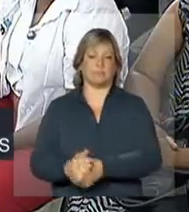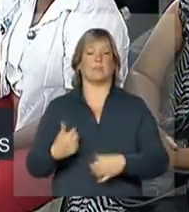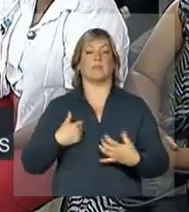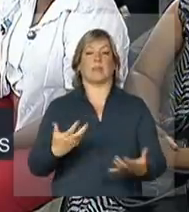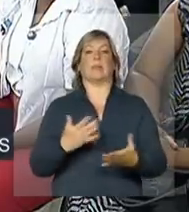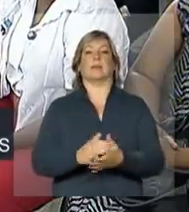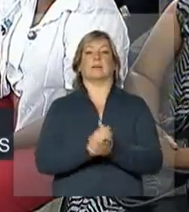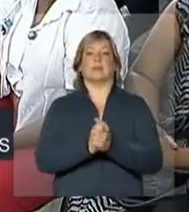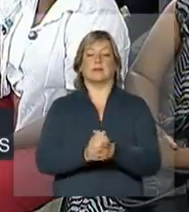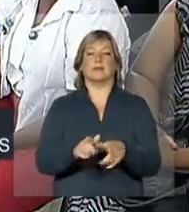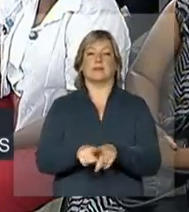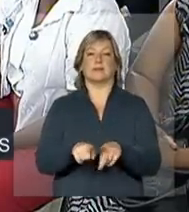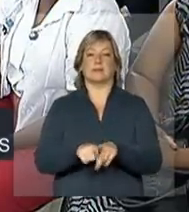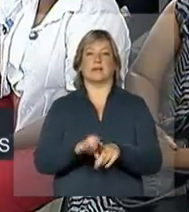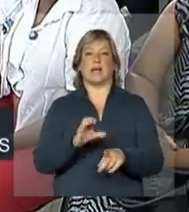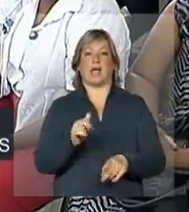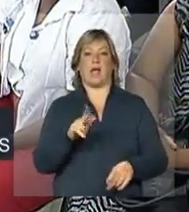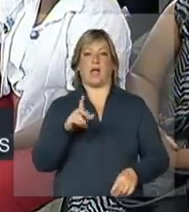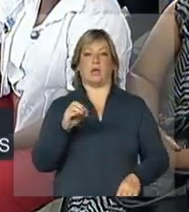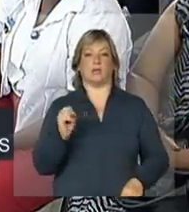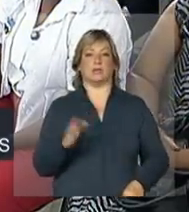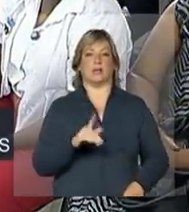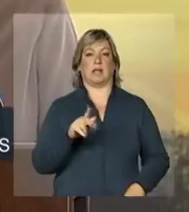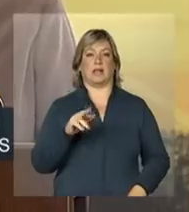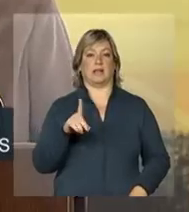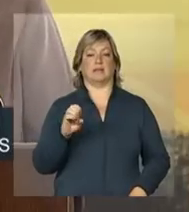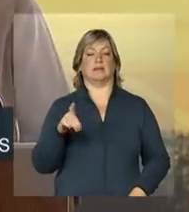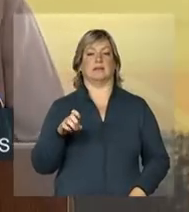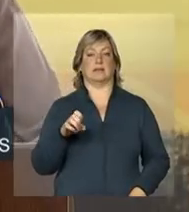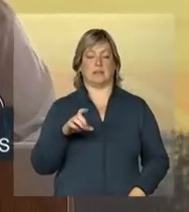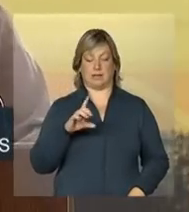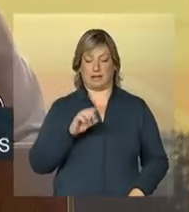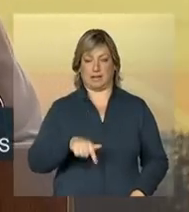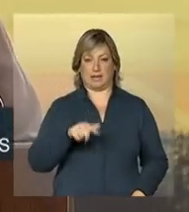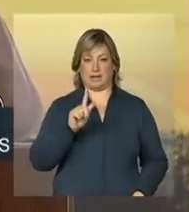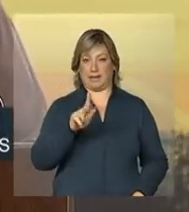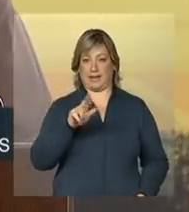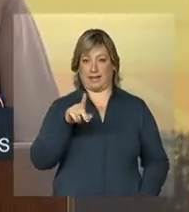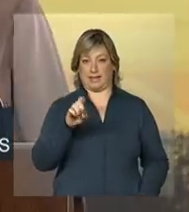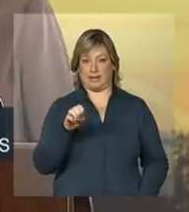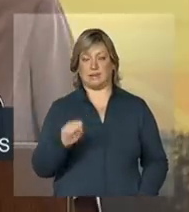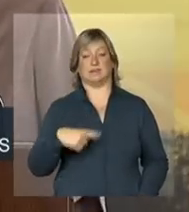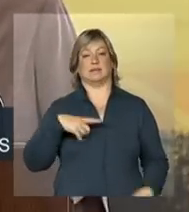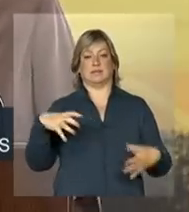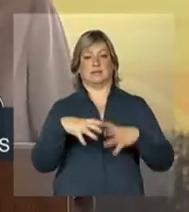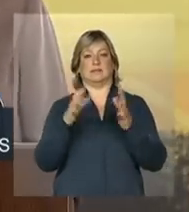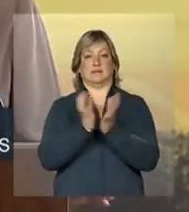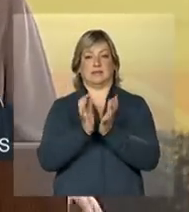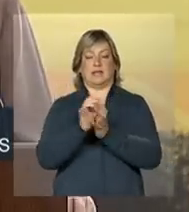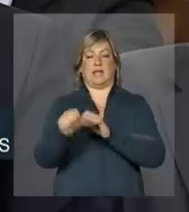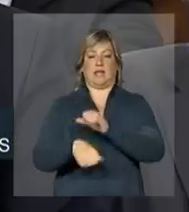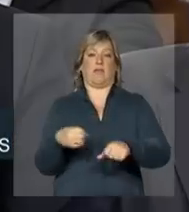cumprimentar Carlos Guedes Presidente do Instituto Nacional de colonização e reforma